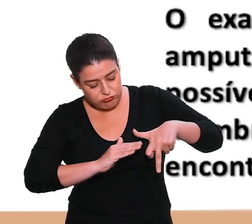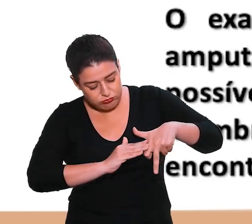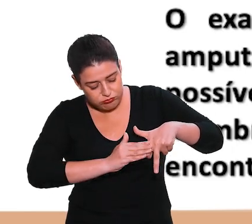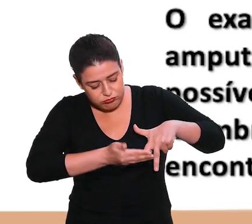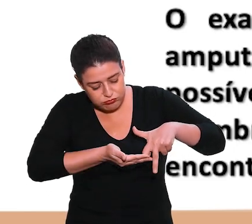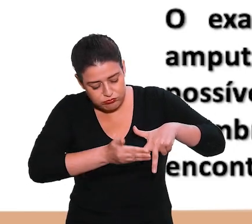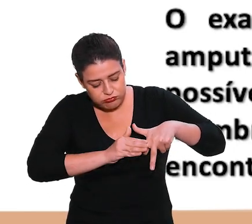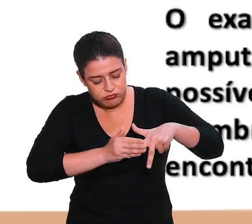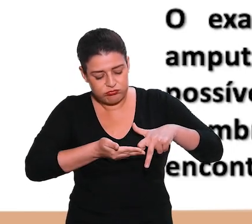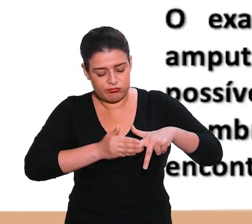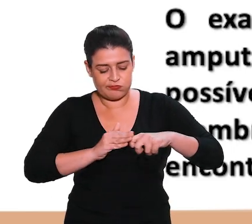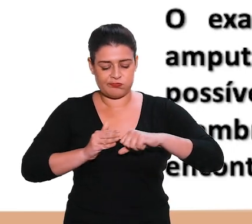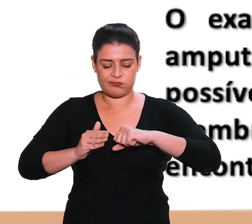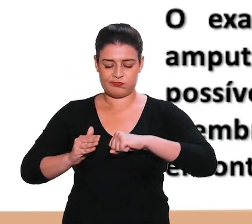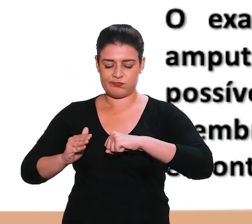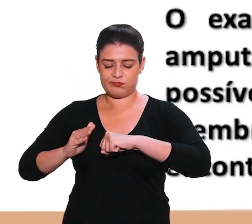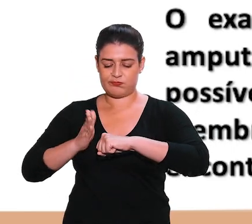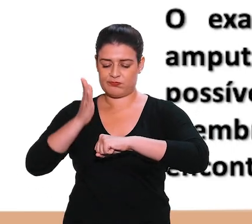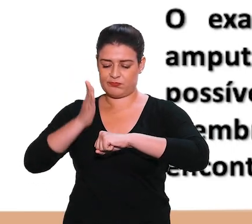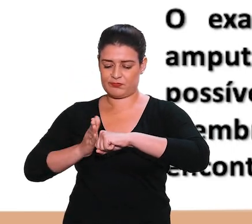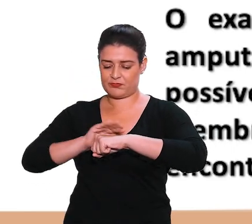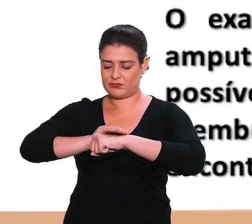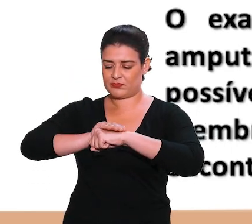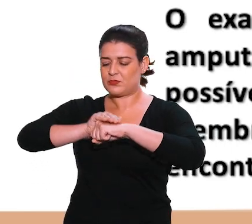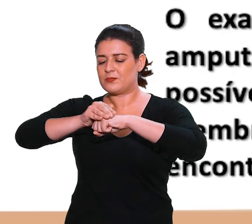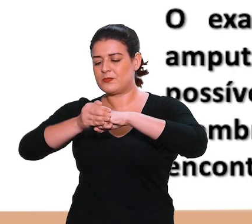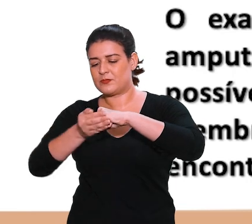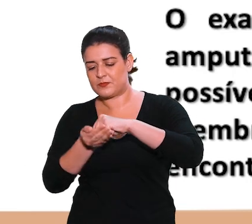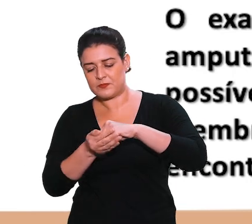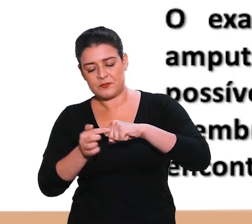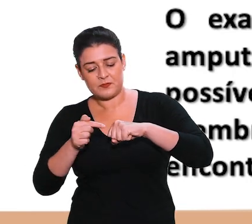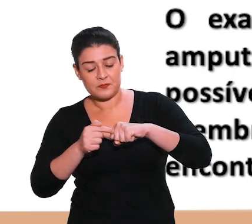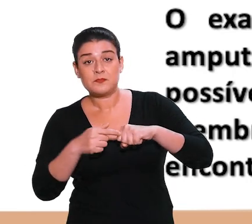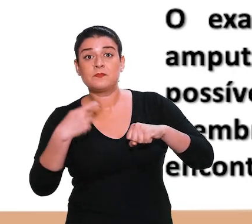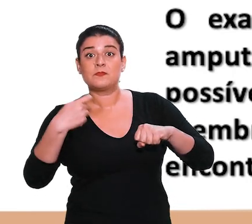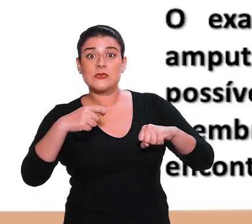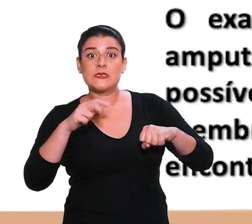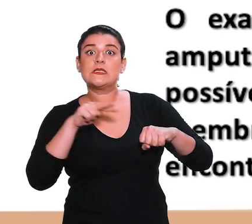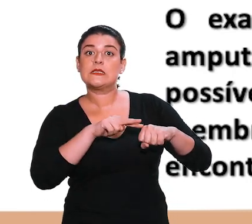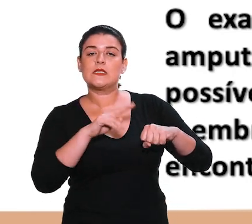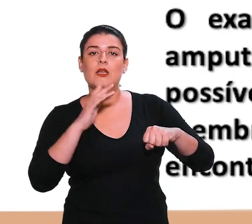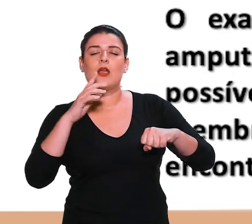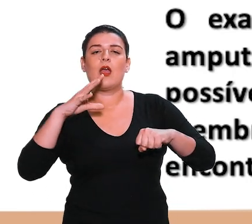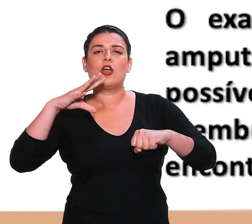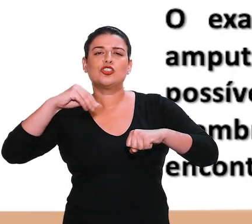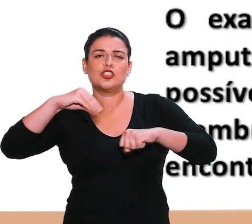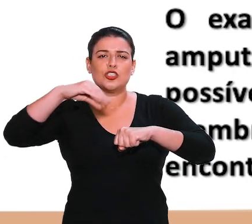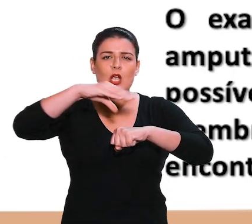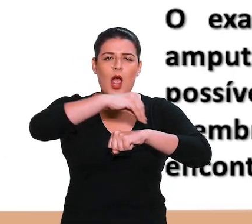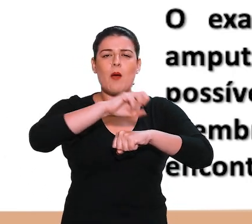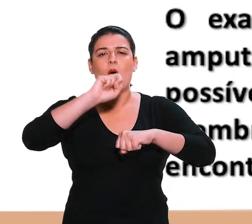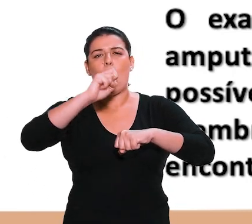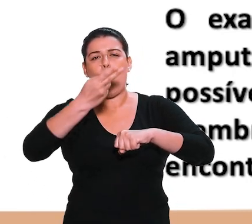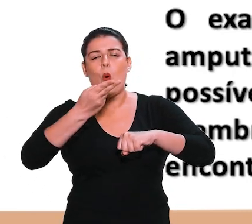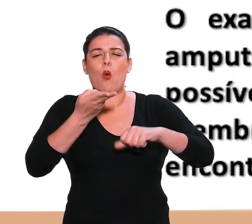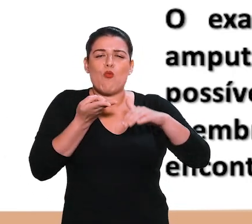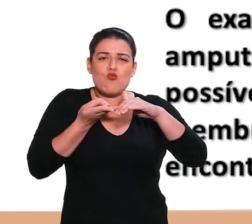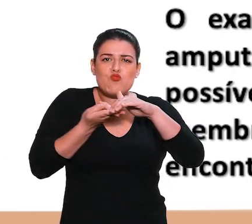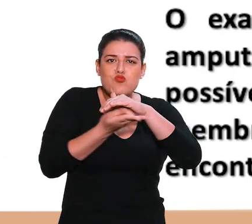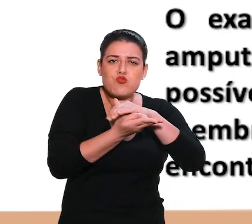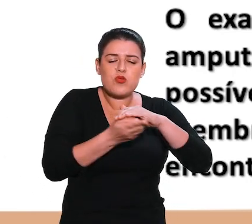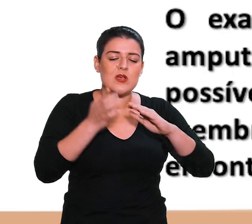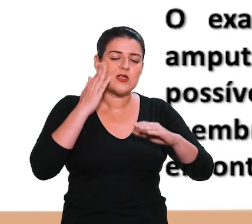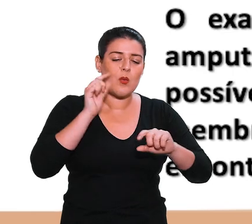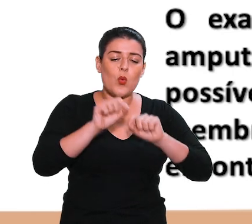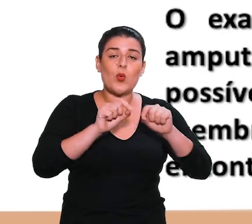realmente a amputação aconteceu. Aqui é muito importante que a gente tenha acesso também aos exames de imagem desse paciente para verificar se